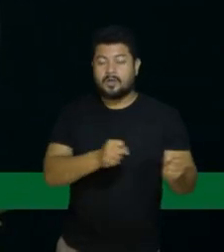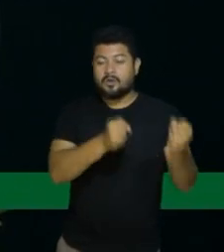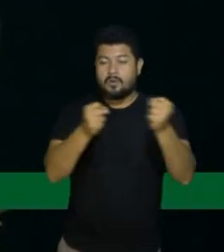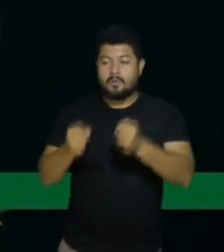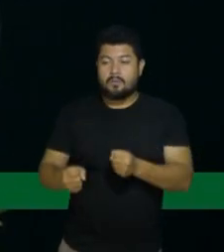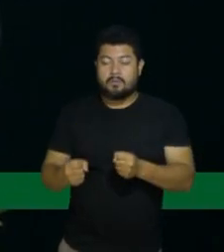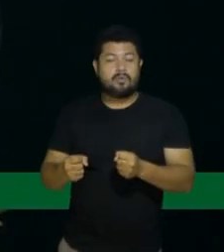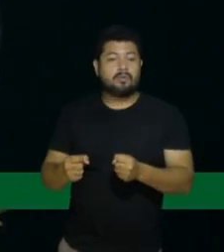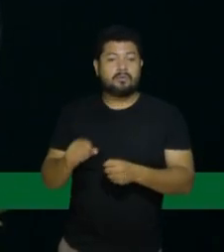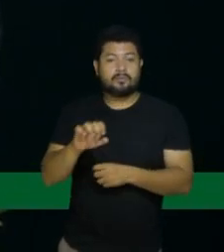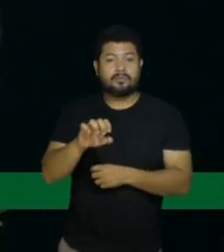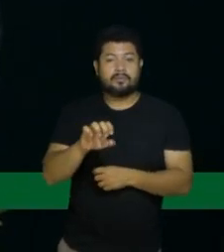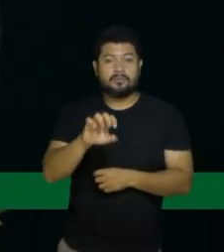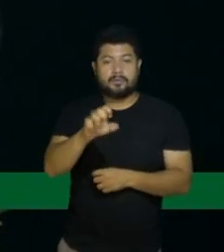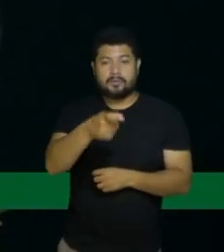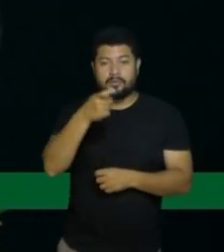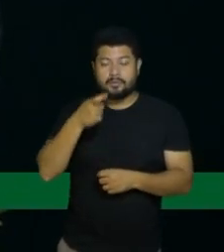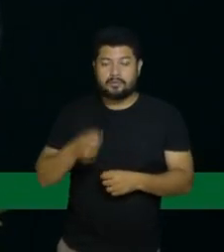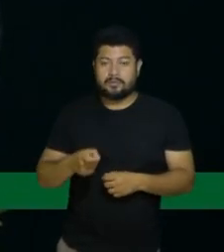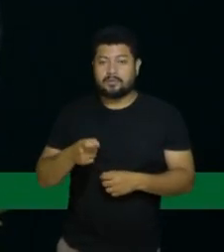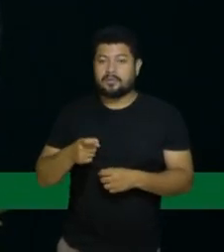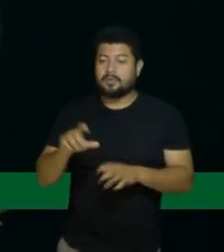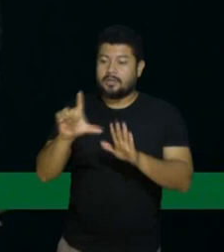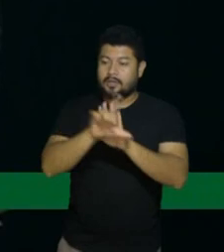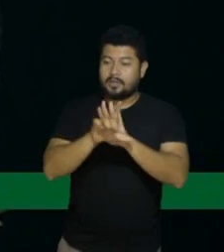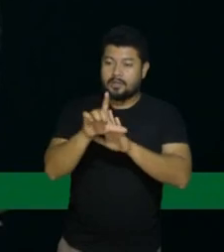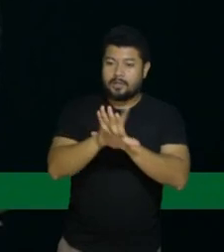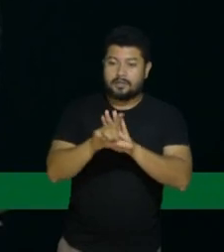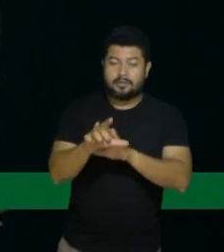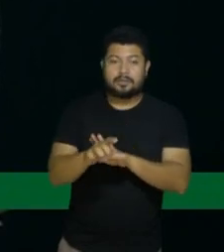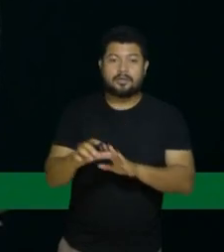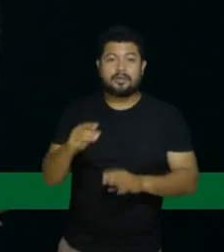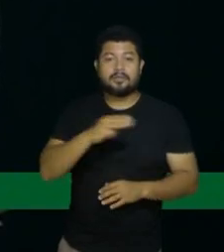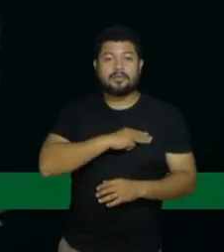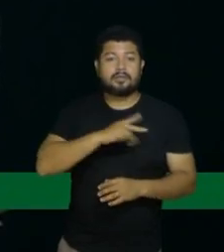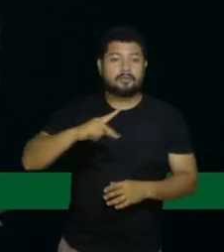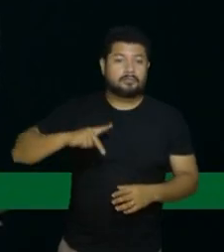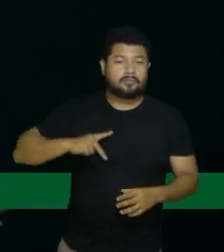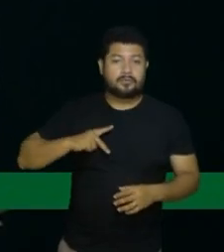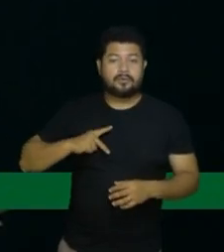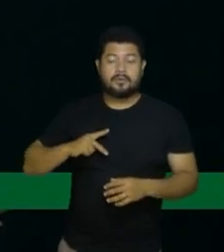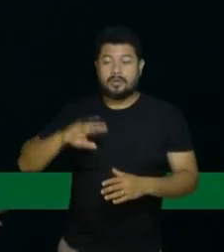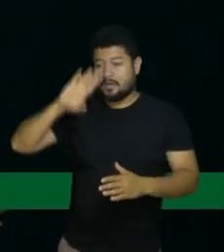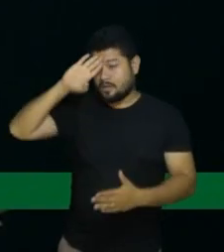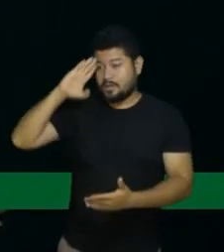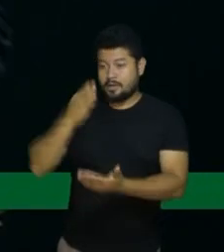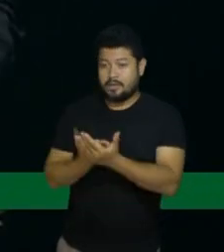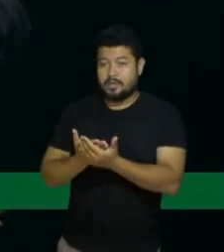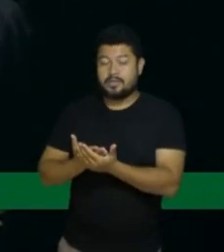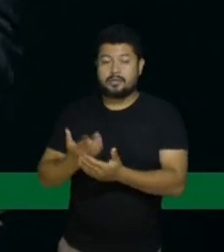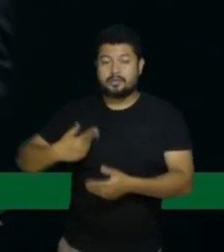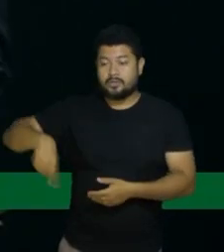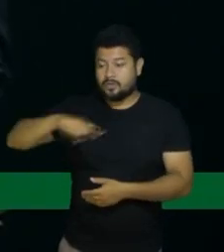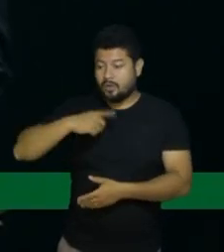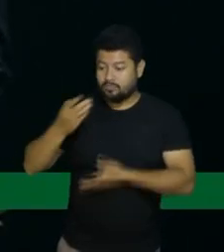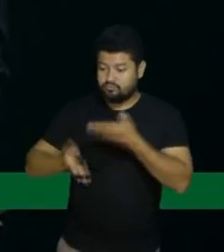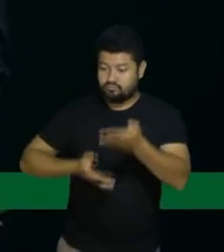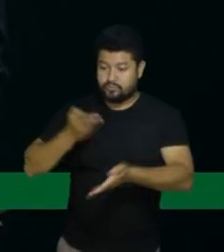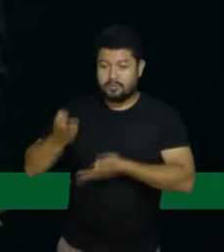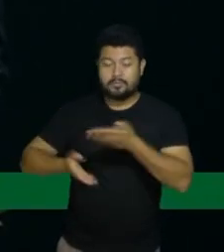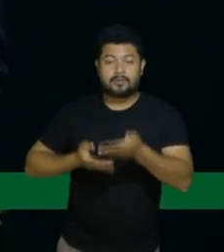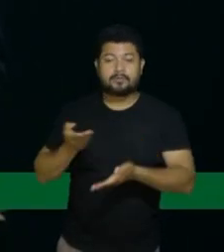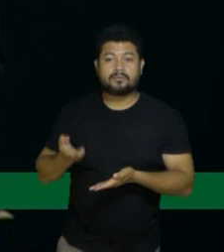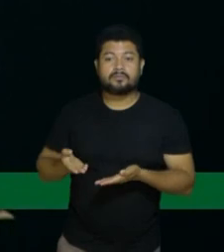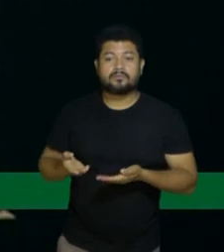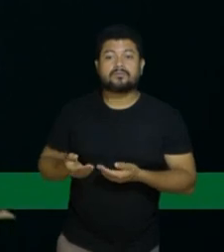judiciário Ministério Público sociedade civil e cidadãos catarinenses confi no atendimento hospitalar prestado por nós